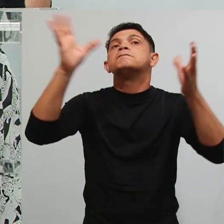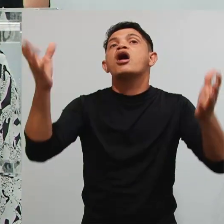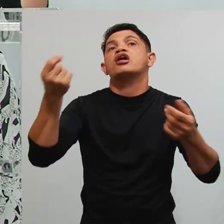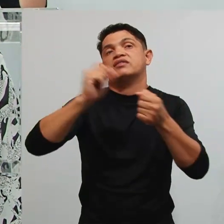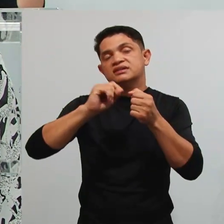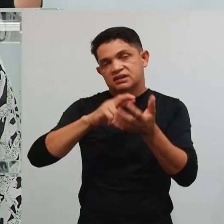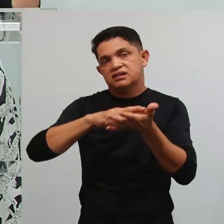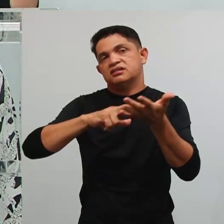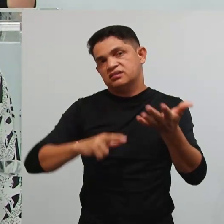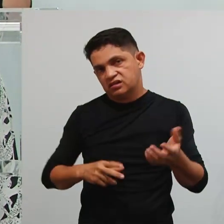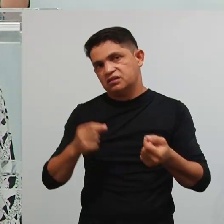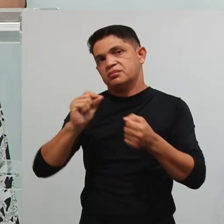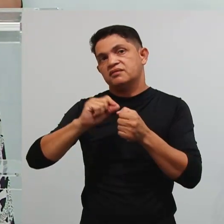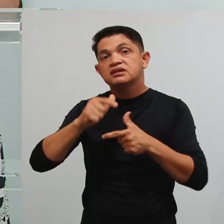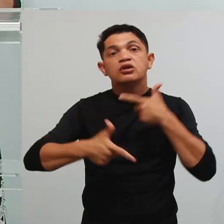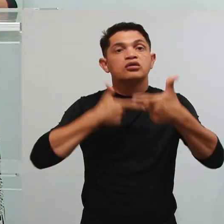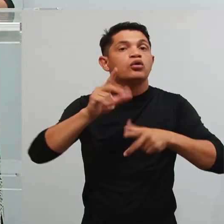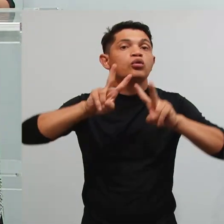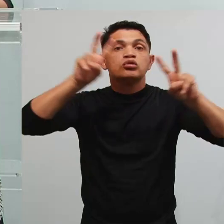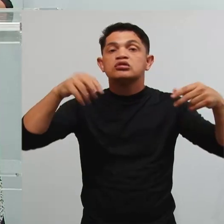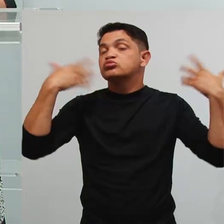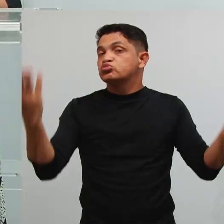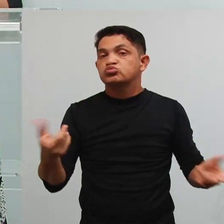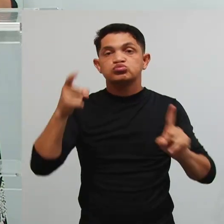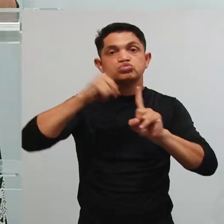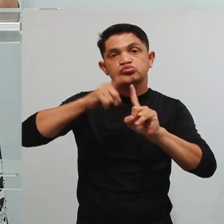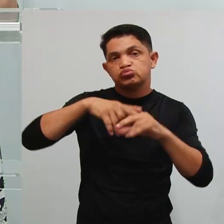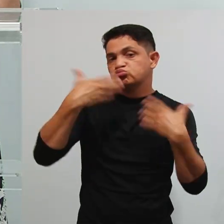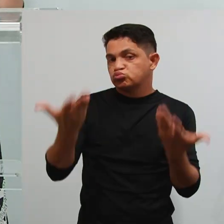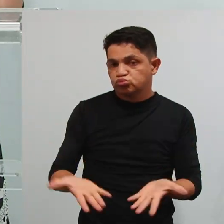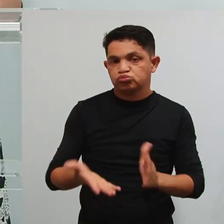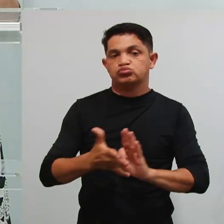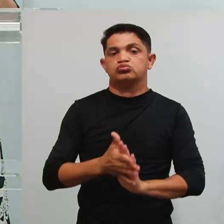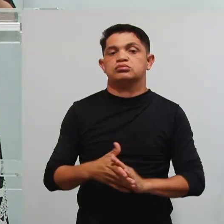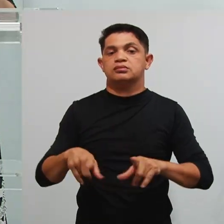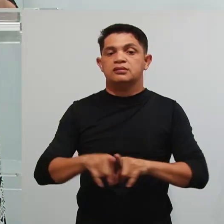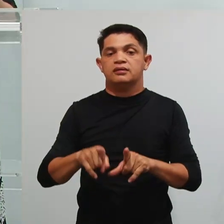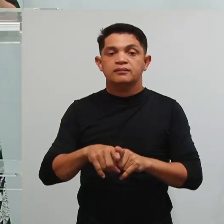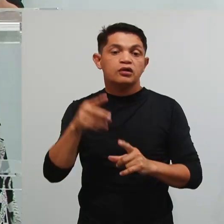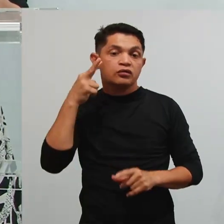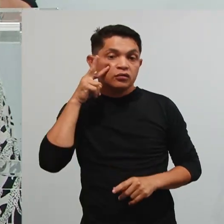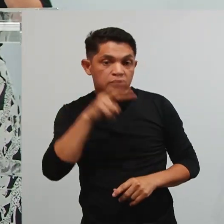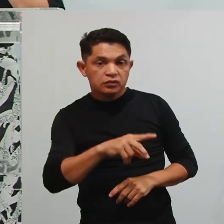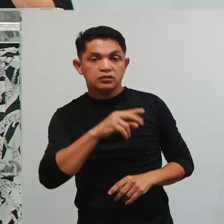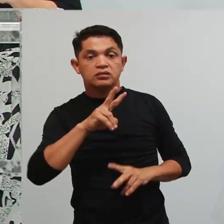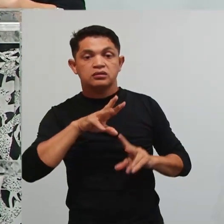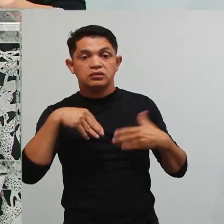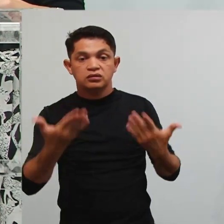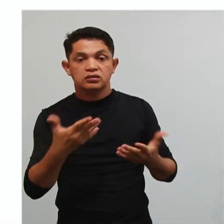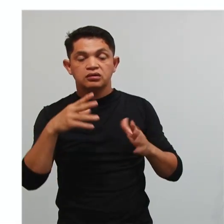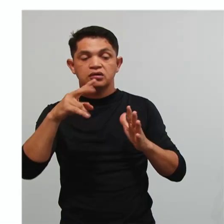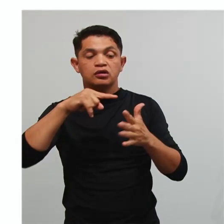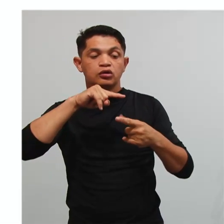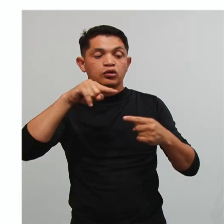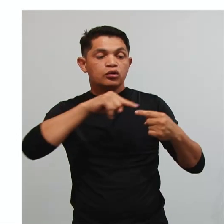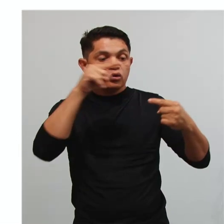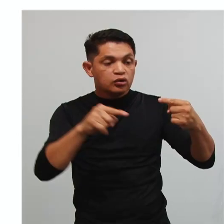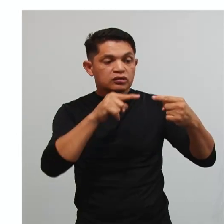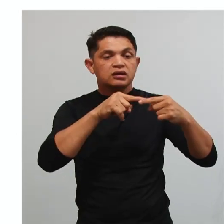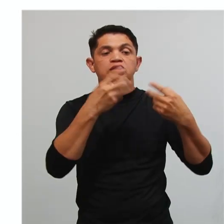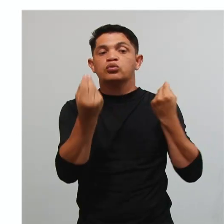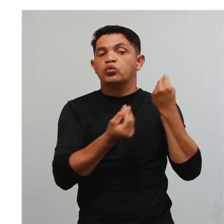quanto nas empresas. Então, agora nós vamos ver quais as características desse